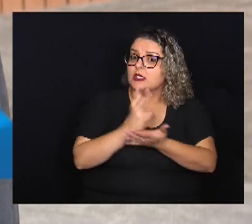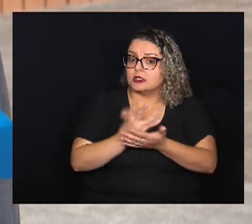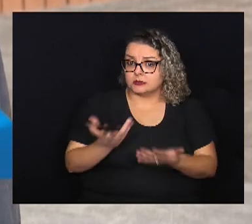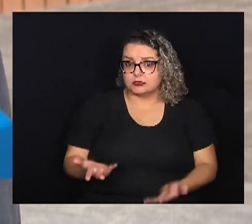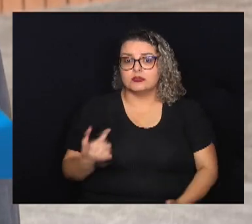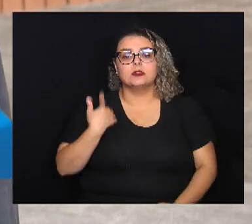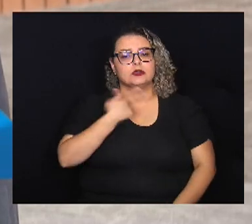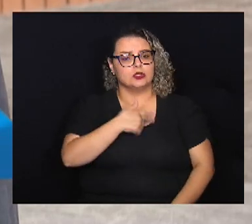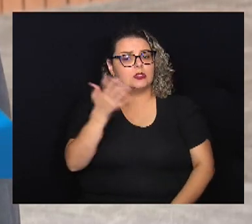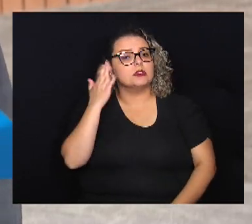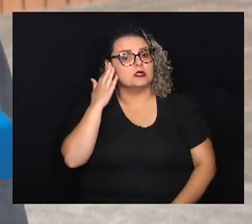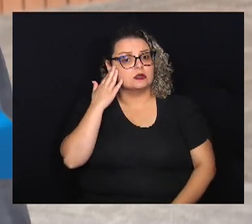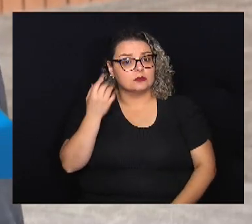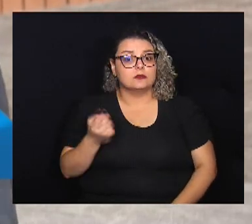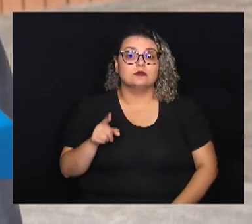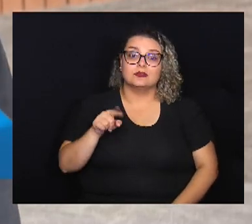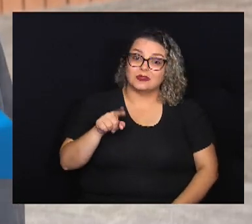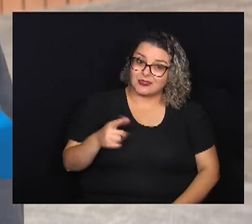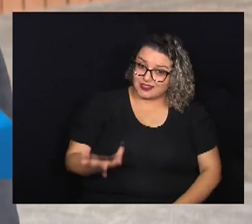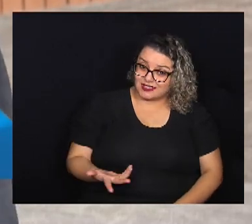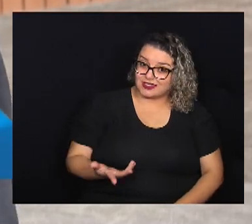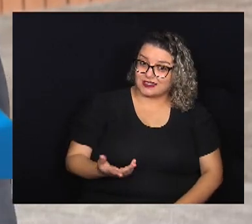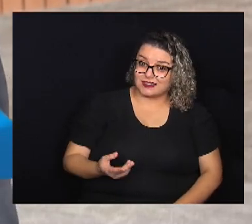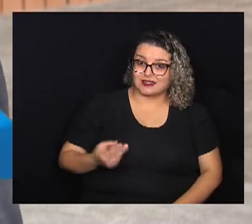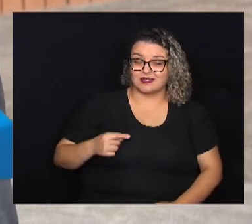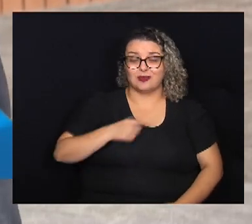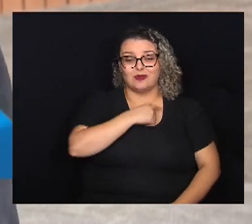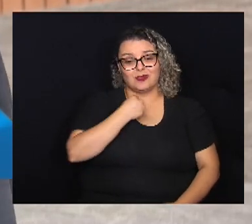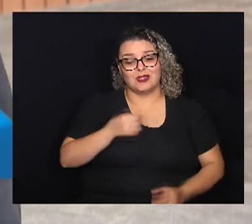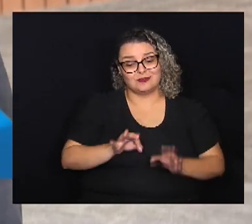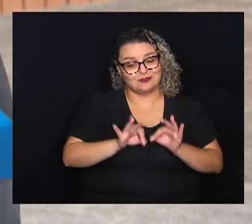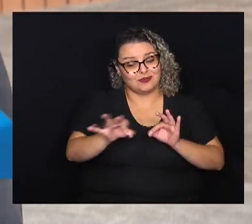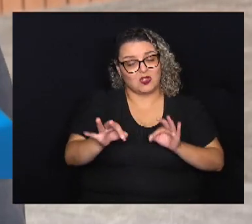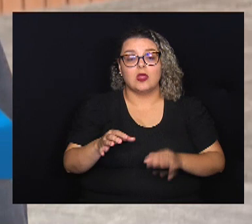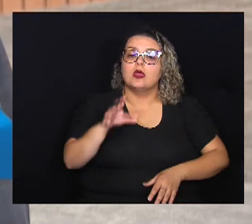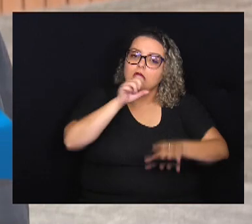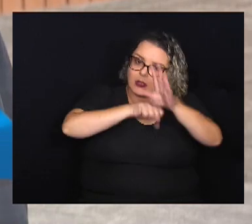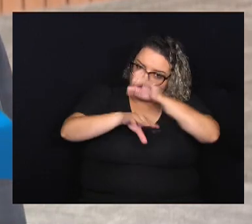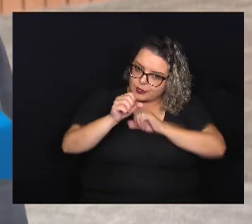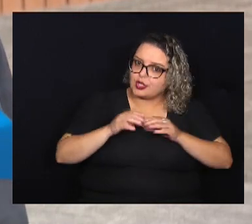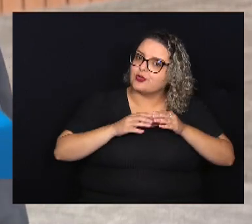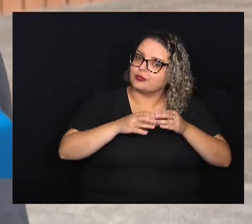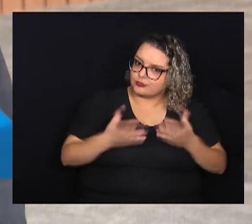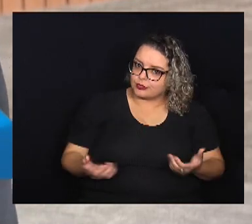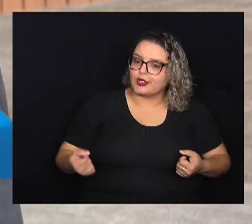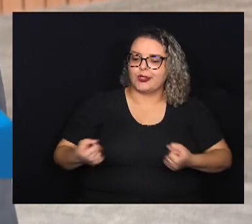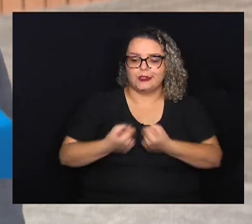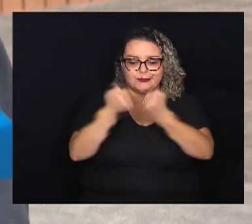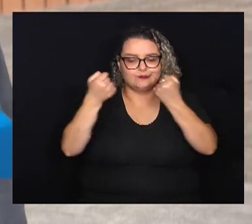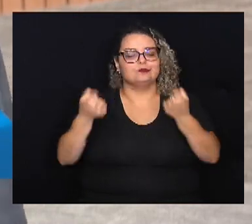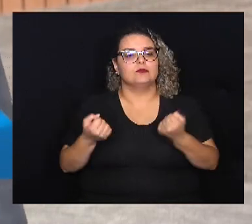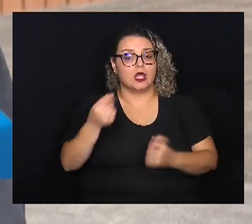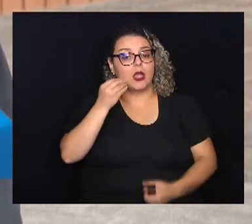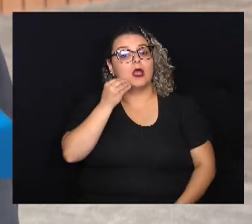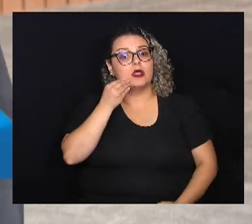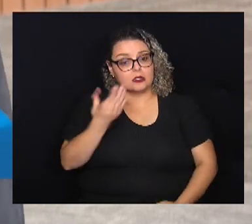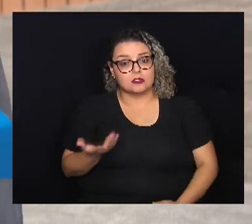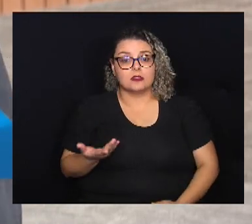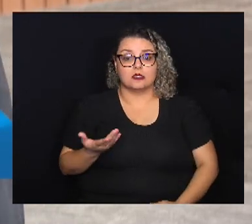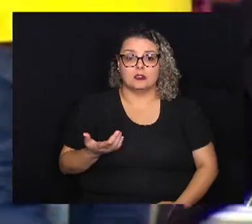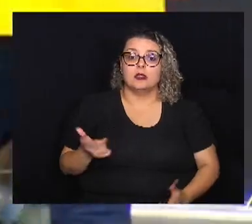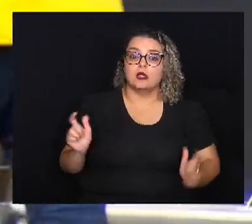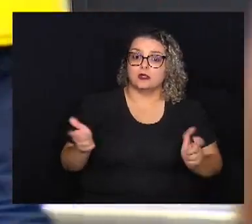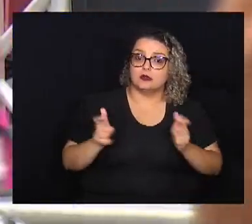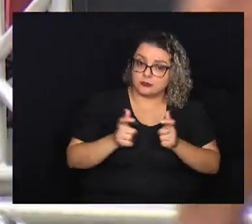sabe que é uma situação de longo prazo e que a gente vai ter que aprender a conviver com esses conflitos e tentar na medida do possível ir